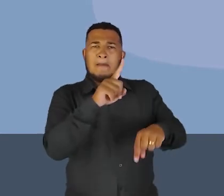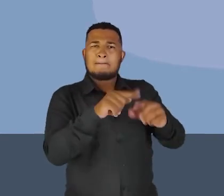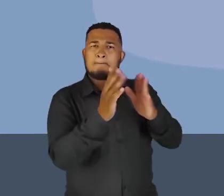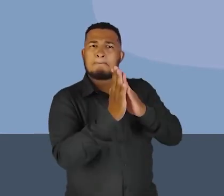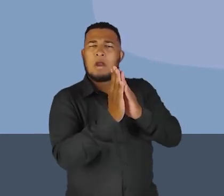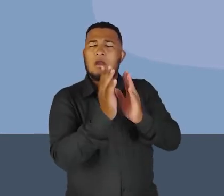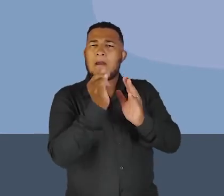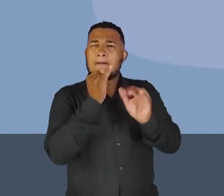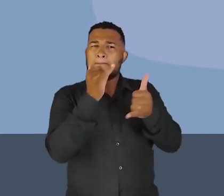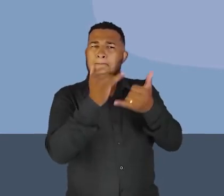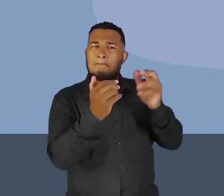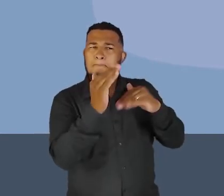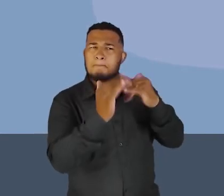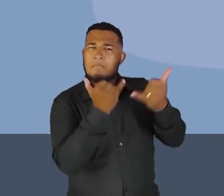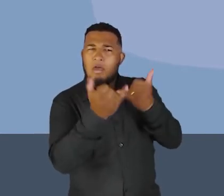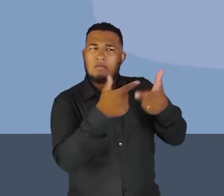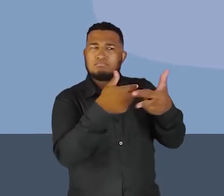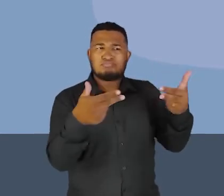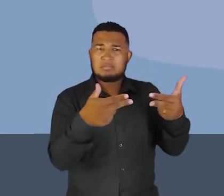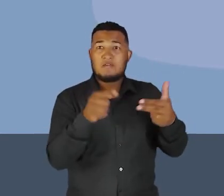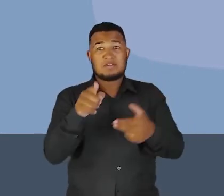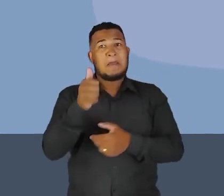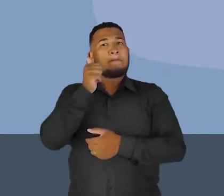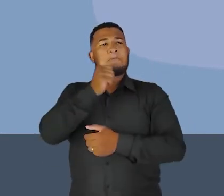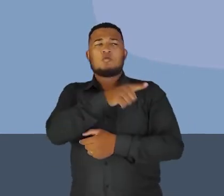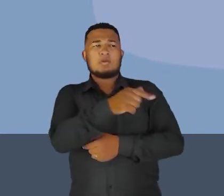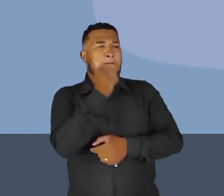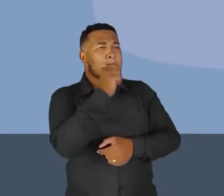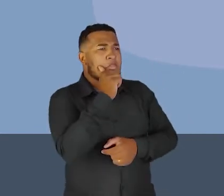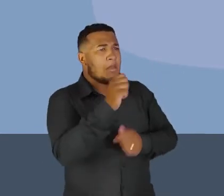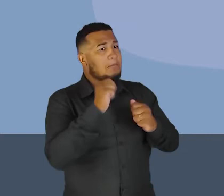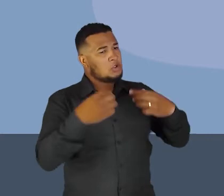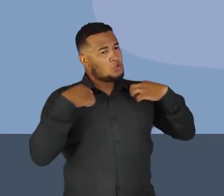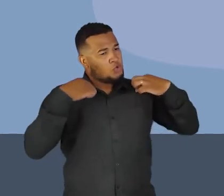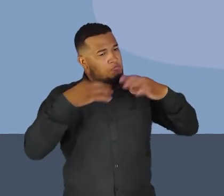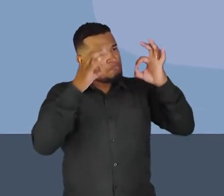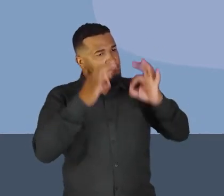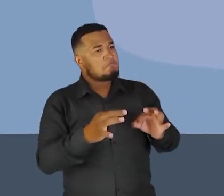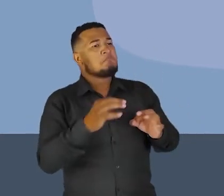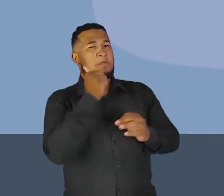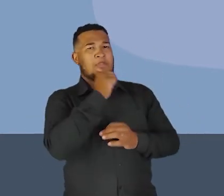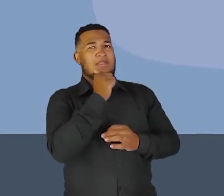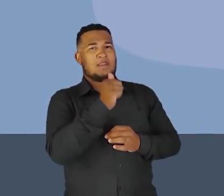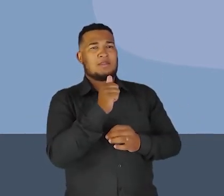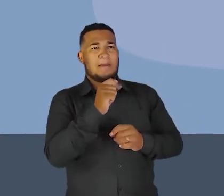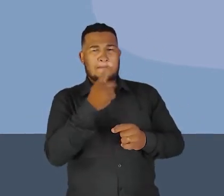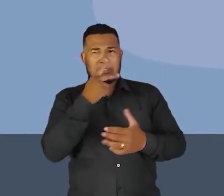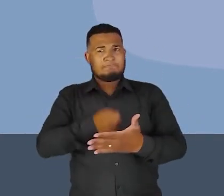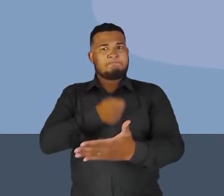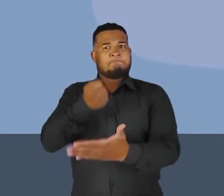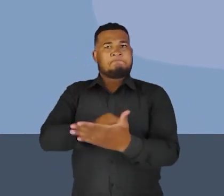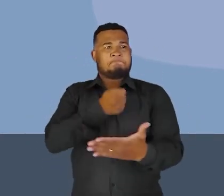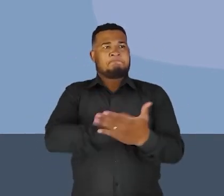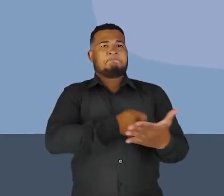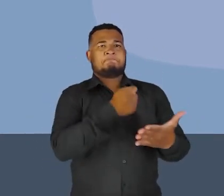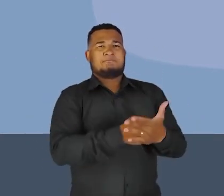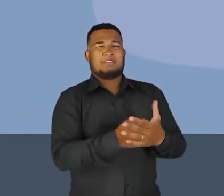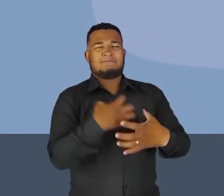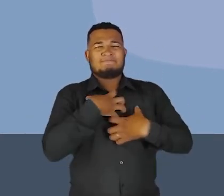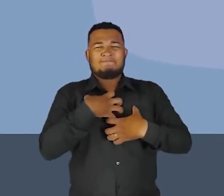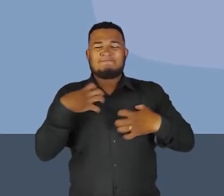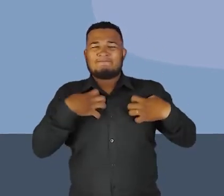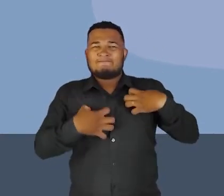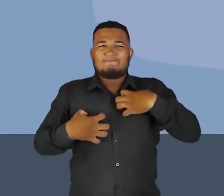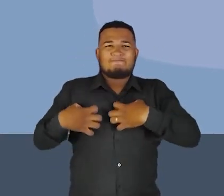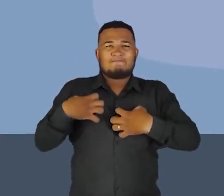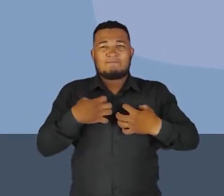menina. E você é menina, você tem que se vestir como menina, né? Essa repressão trouxe muita angústia, muita dor, né? Por isso que